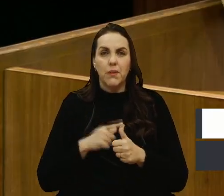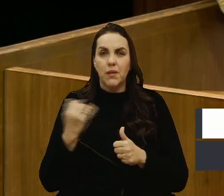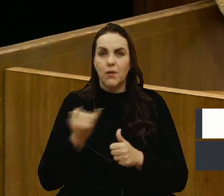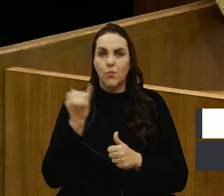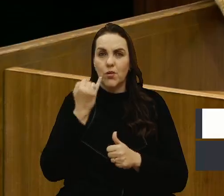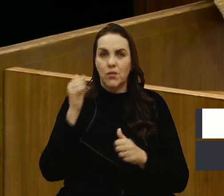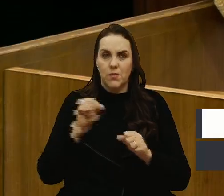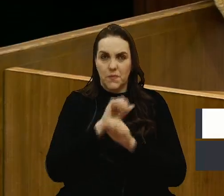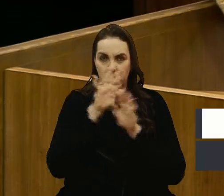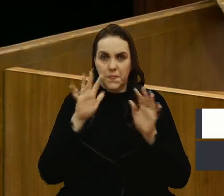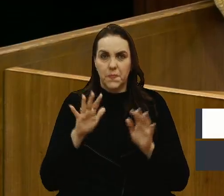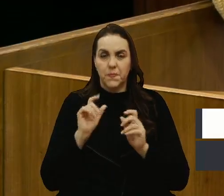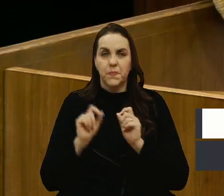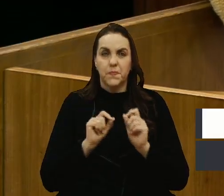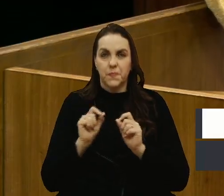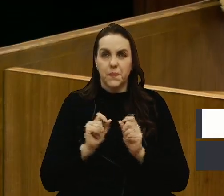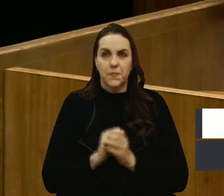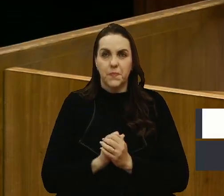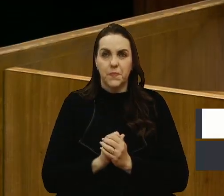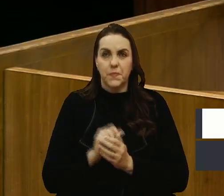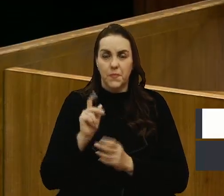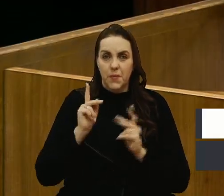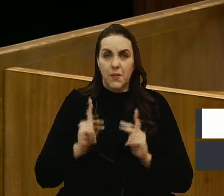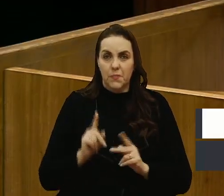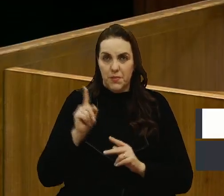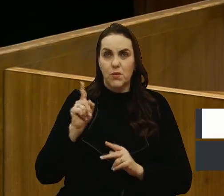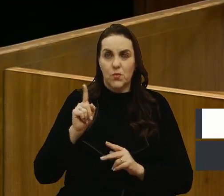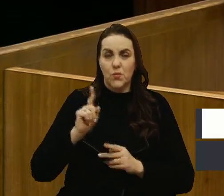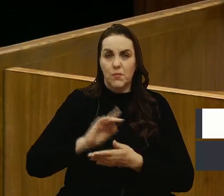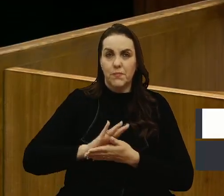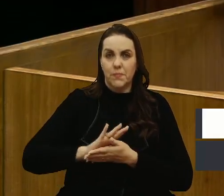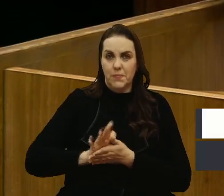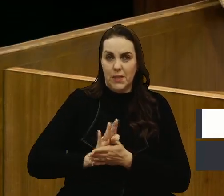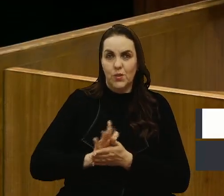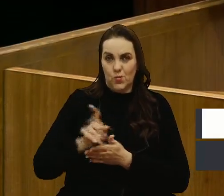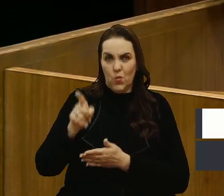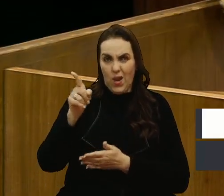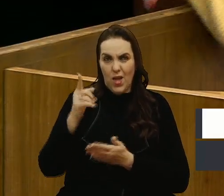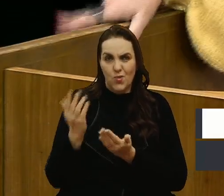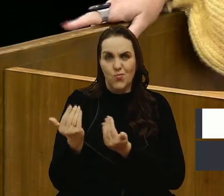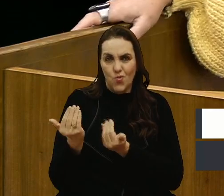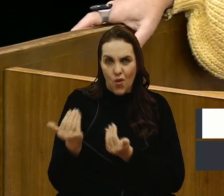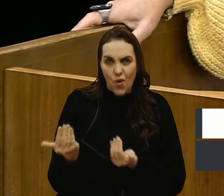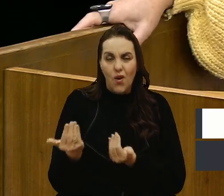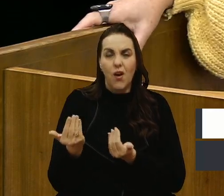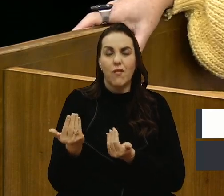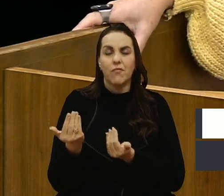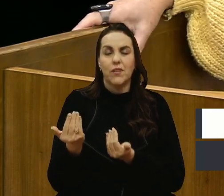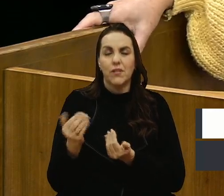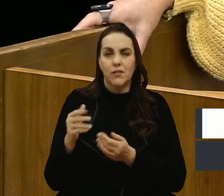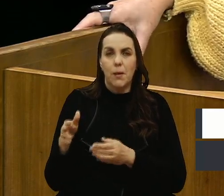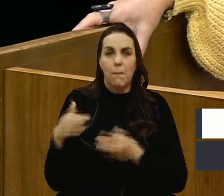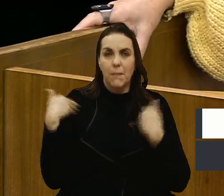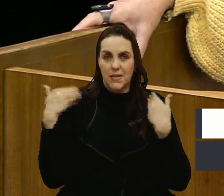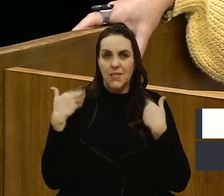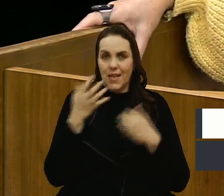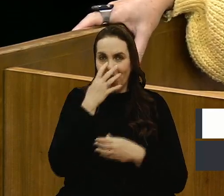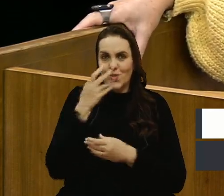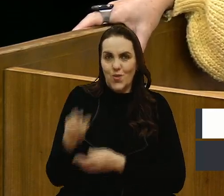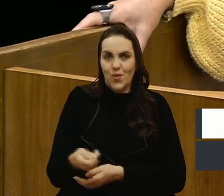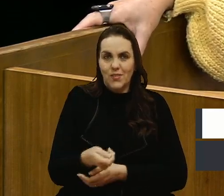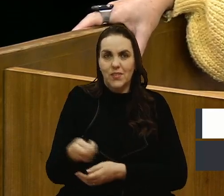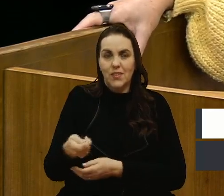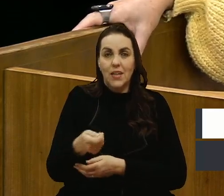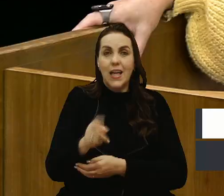esclarecer, aquela pessoa que matou aquele jovem, aquele cidadão que estava passando com o cachorro, ele não era